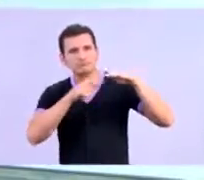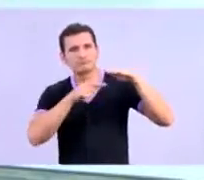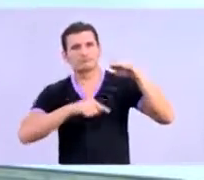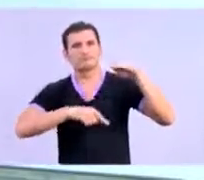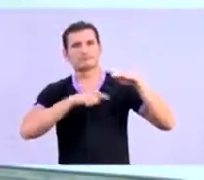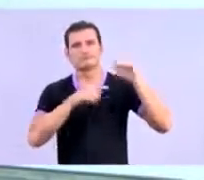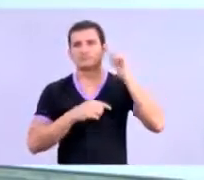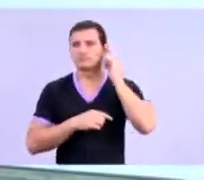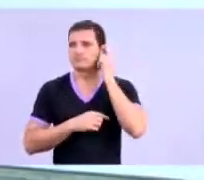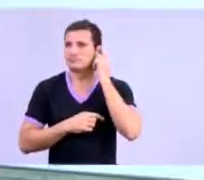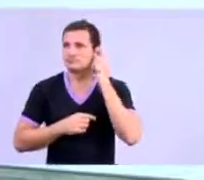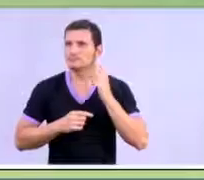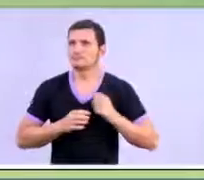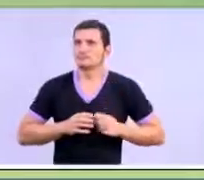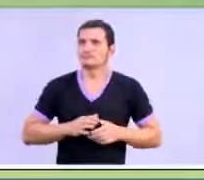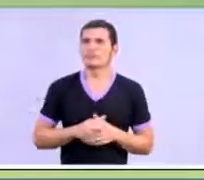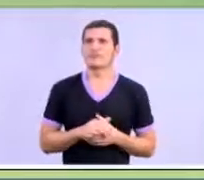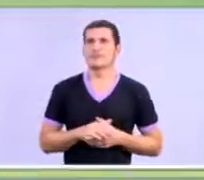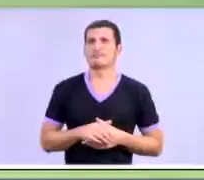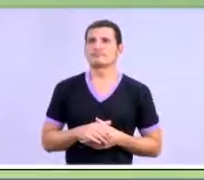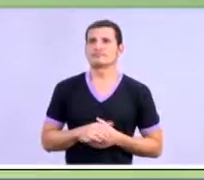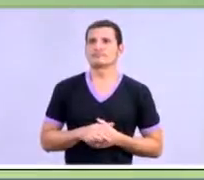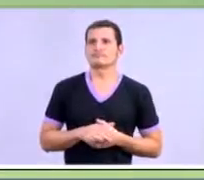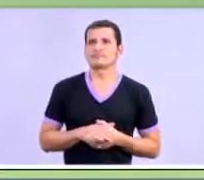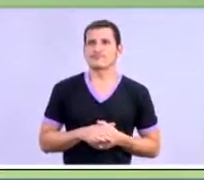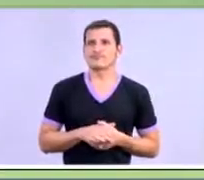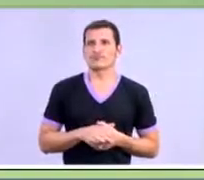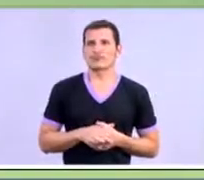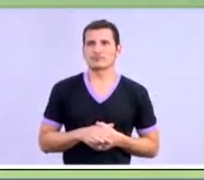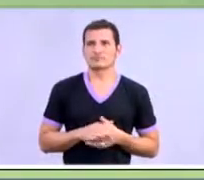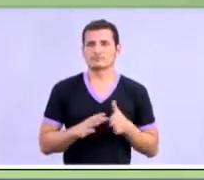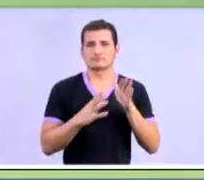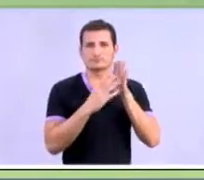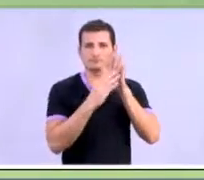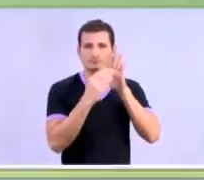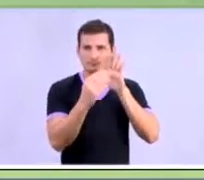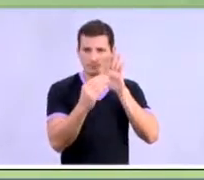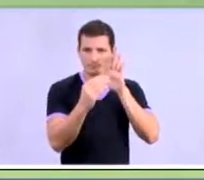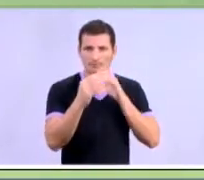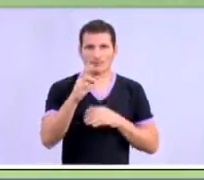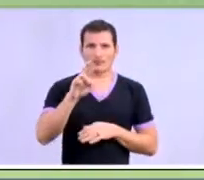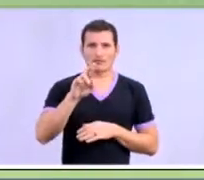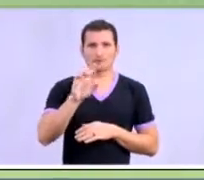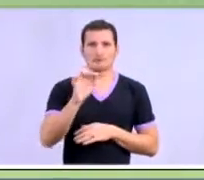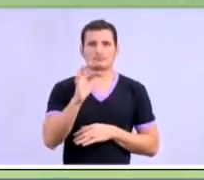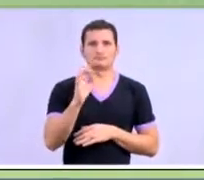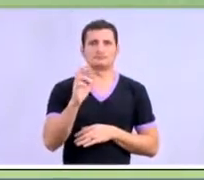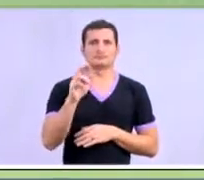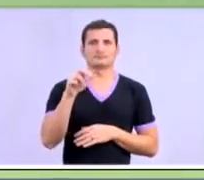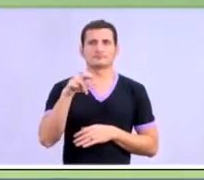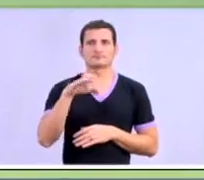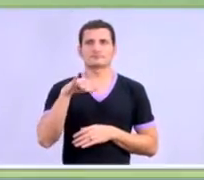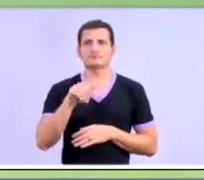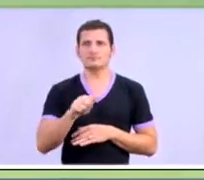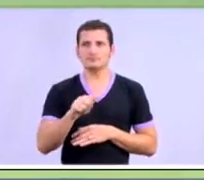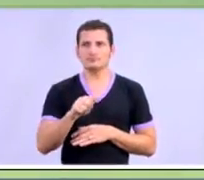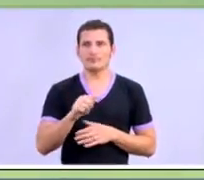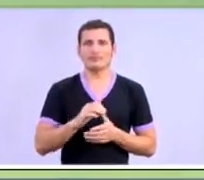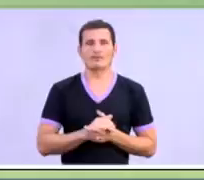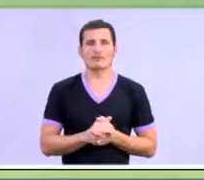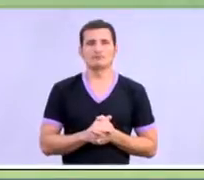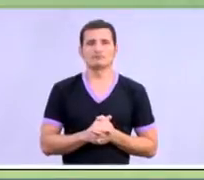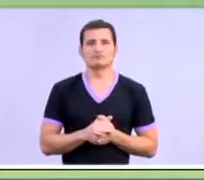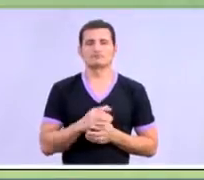elas, ok? E para finalizar, né, os modelos de referência, ele impede que alterações